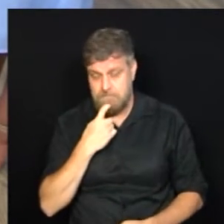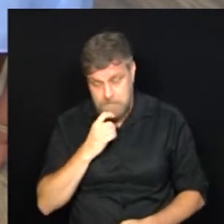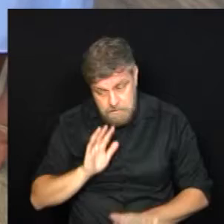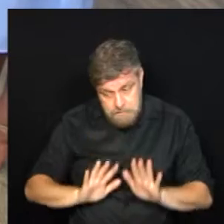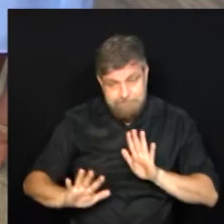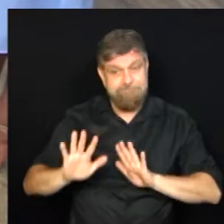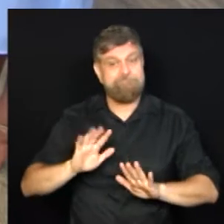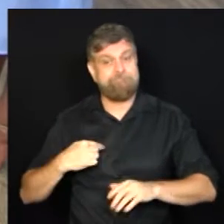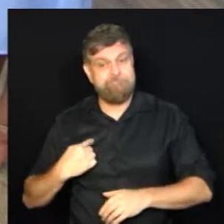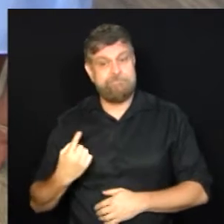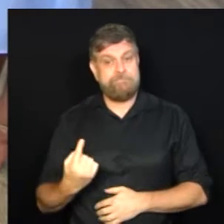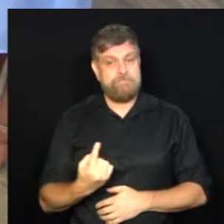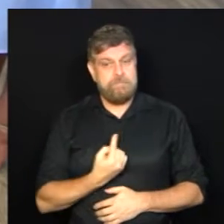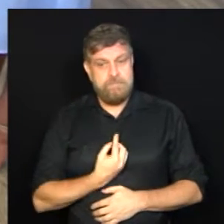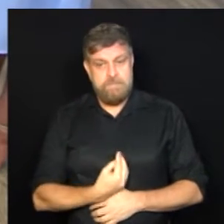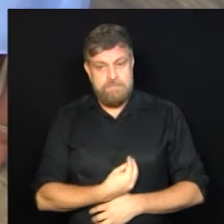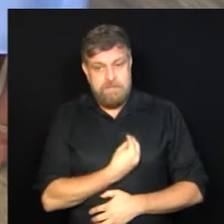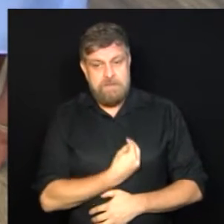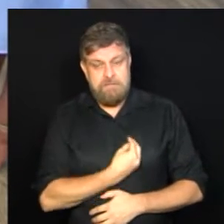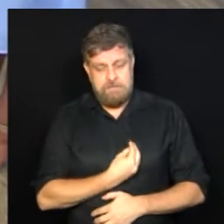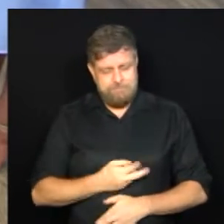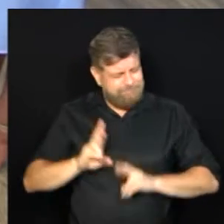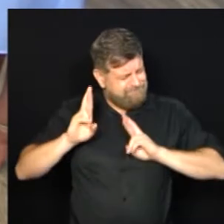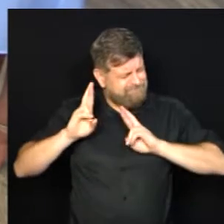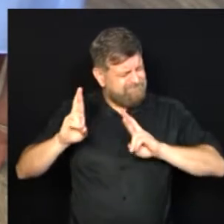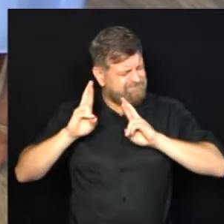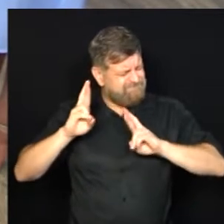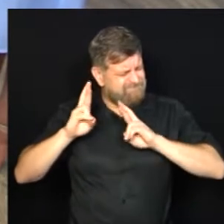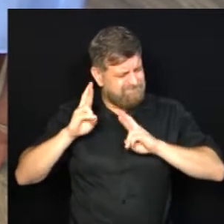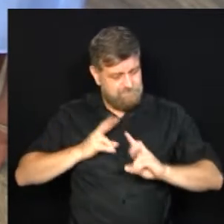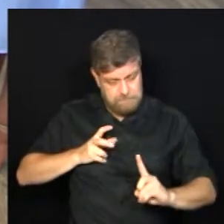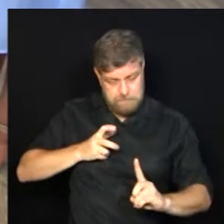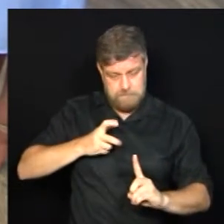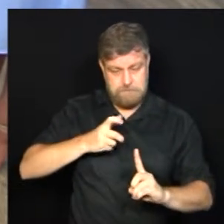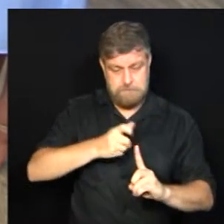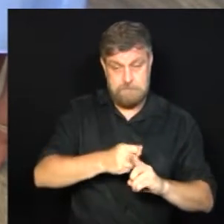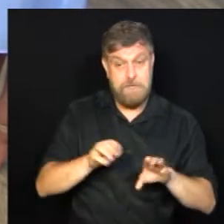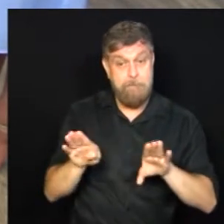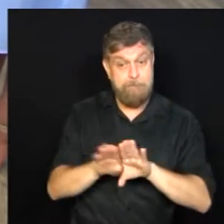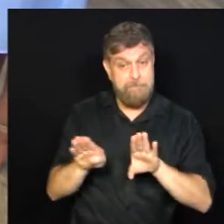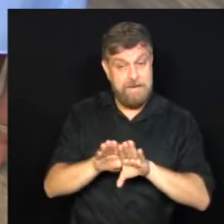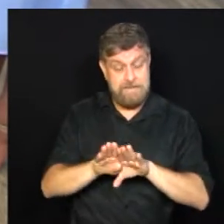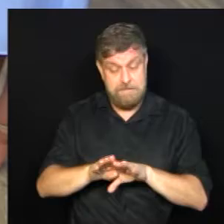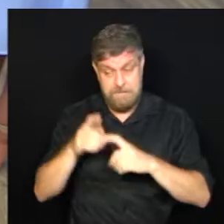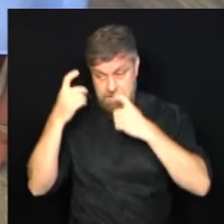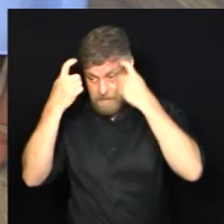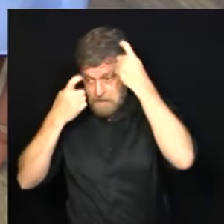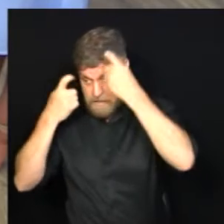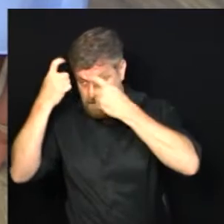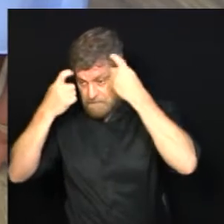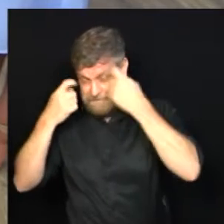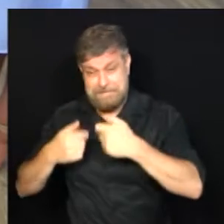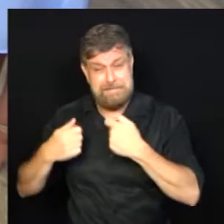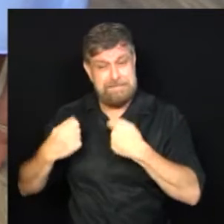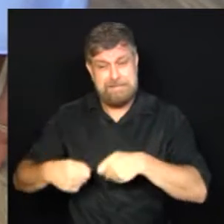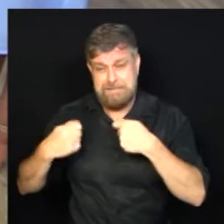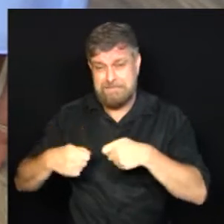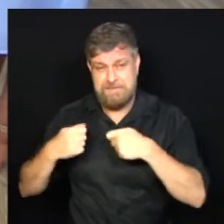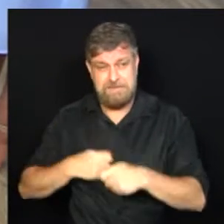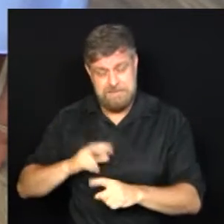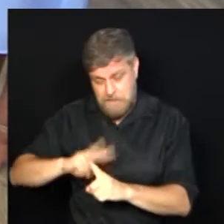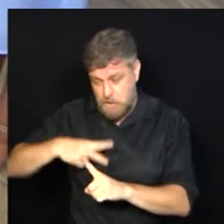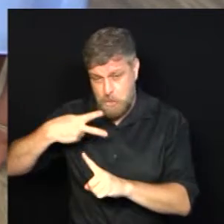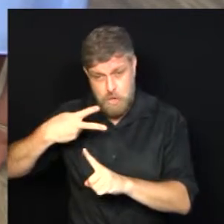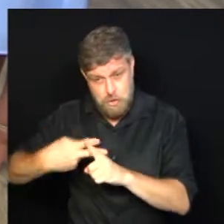gente vivendo ao mesmo tempo a esperança por uma vacina e do outro lado a preocupação precisa continuar